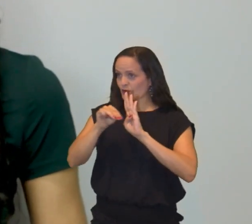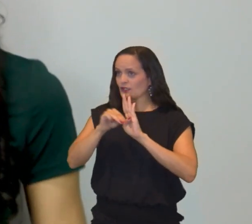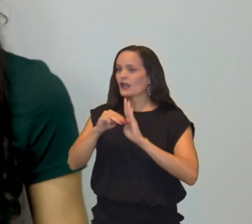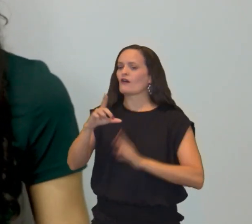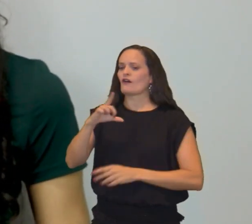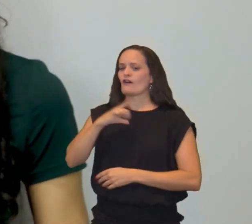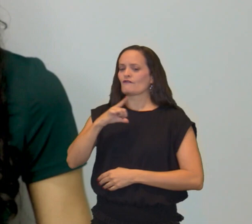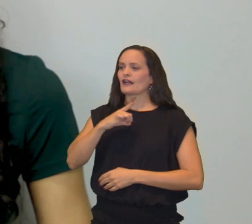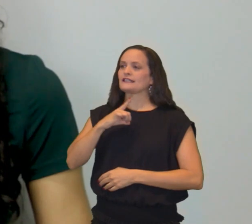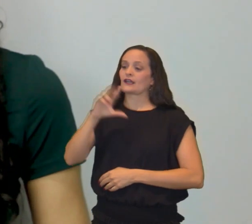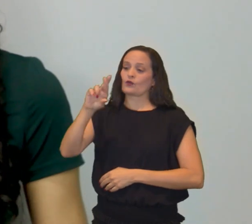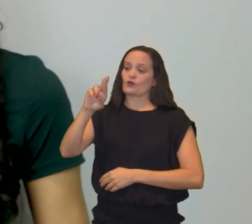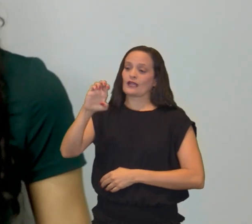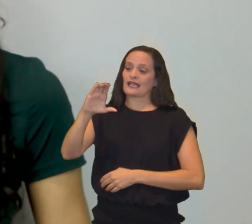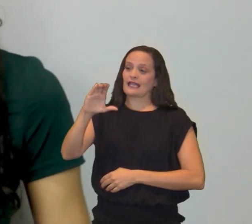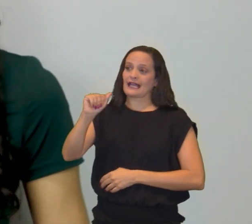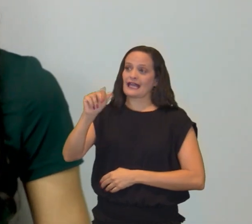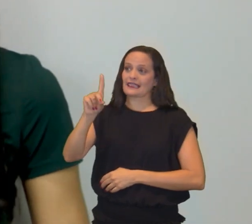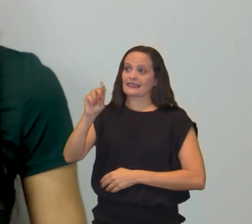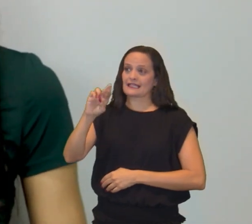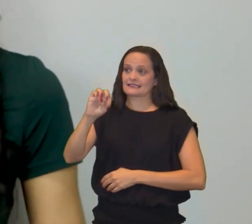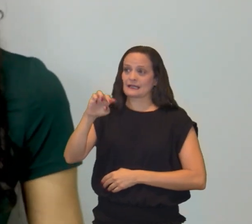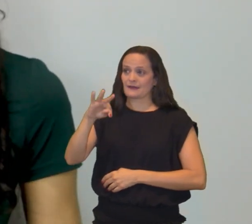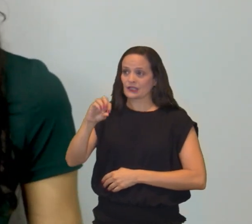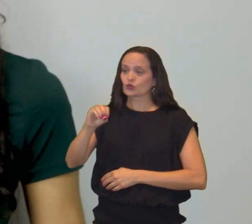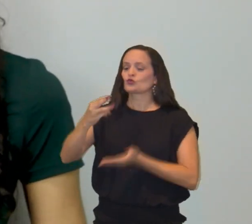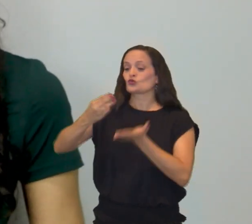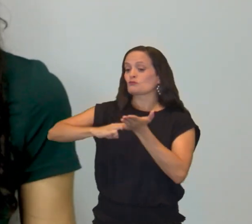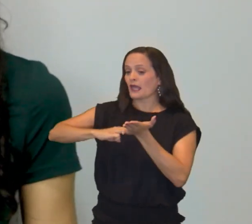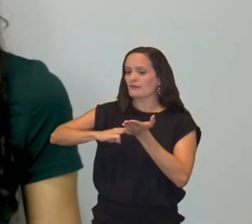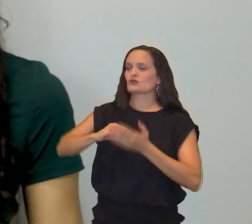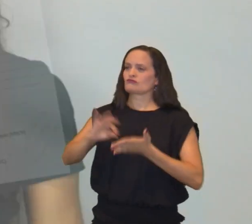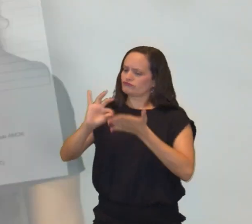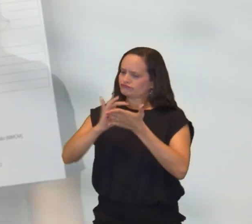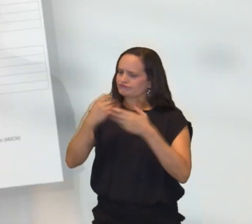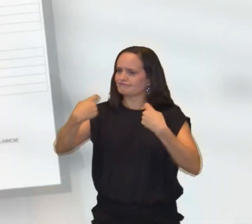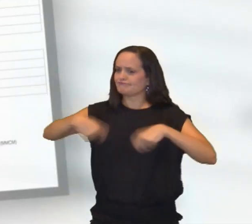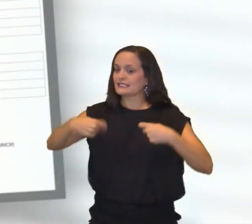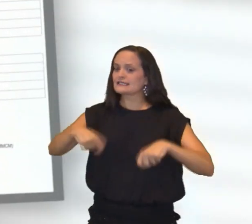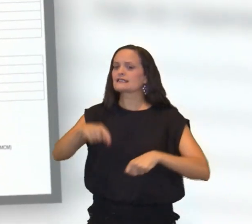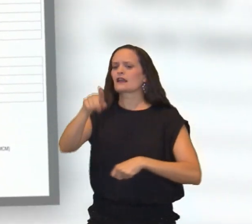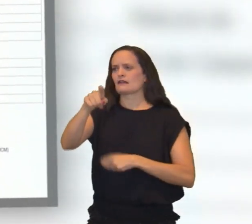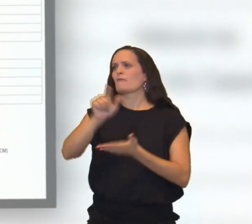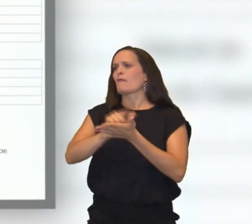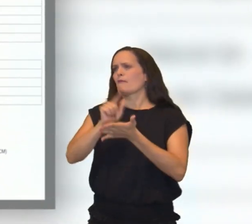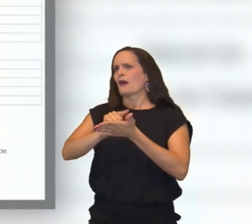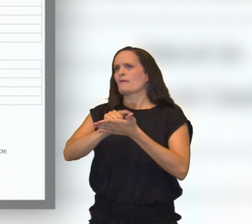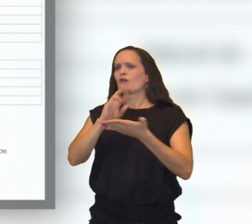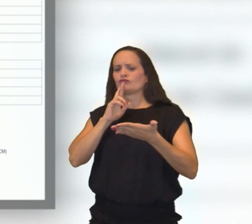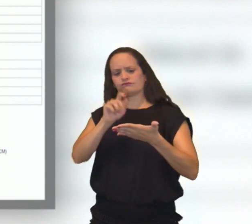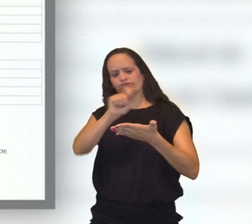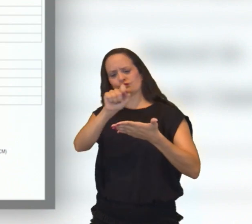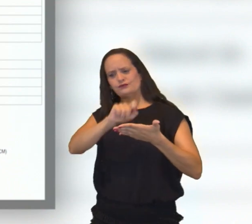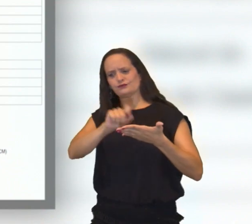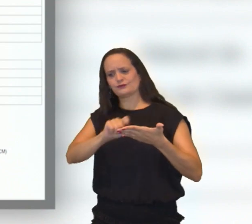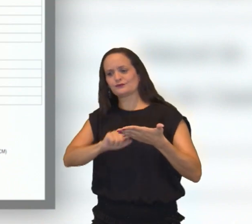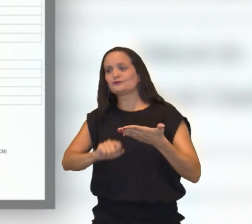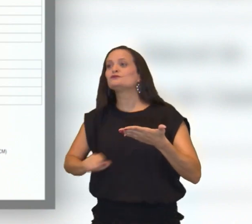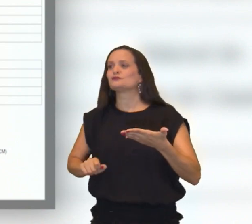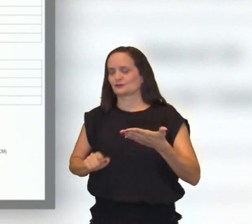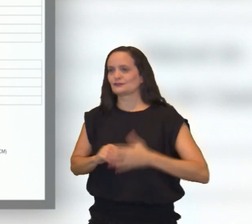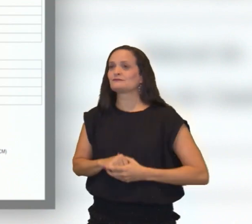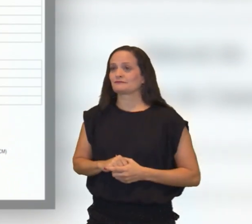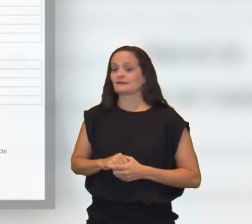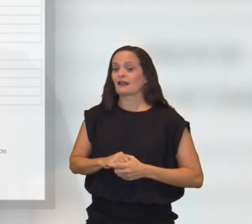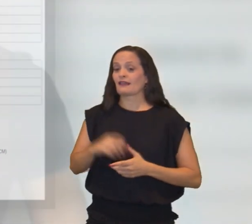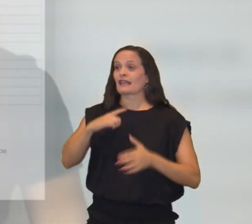completar o recadastramento de todos os membros. Para atualizar os seus dados, você precisa preencher e assinar a ficha de recadastramento,